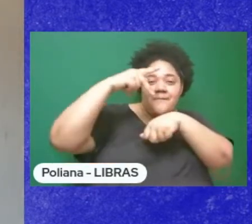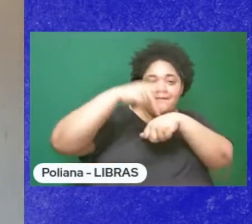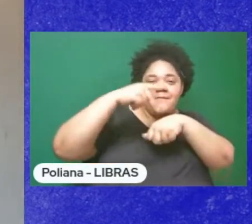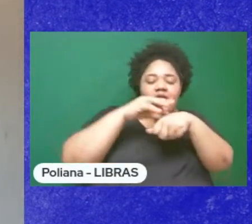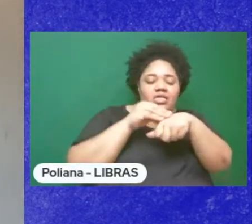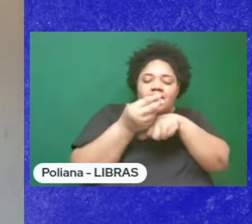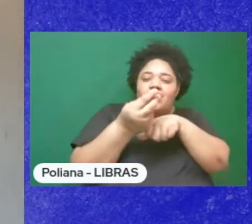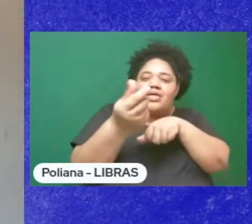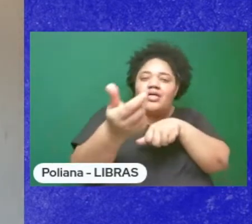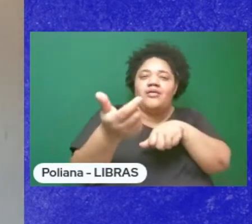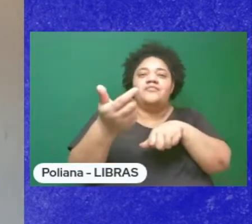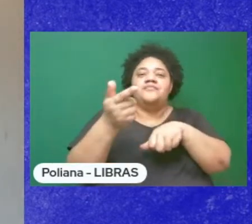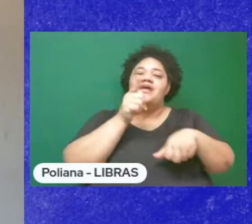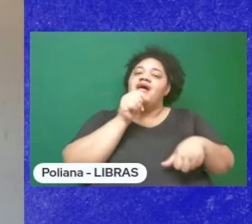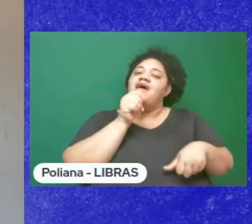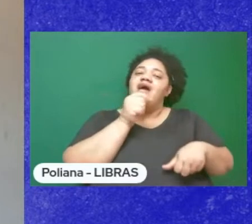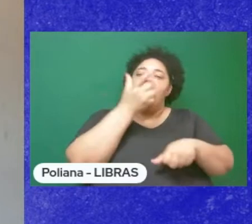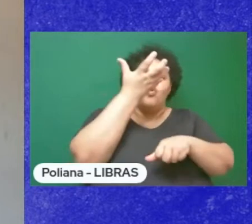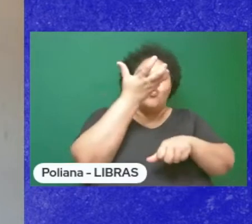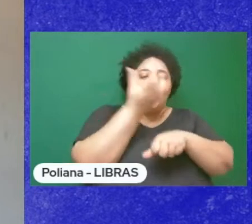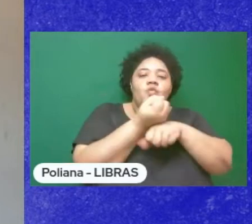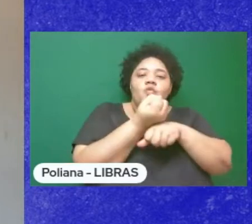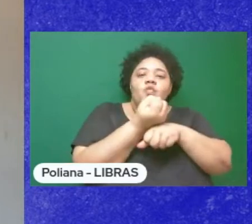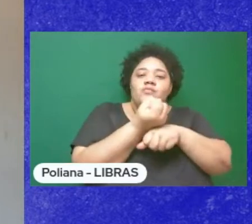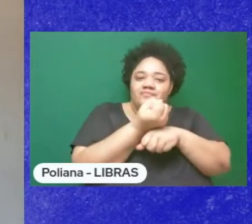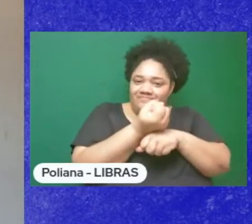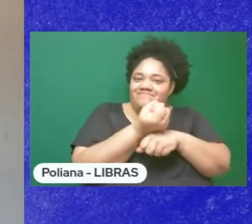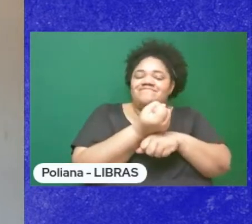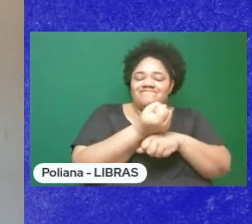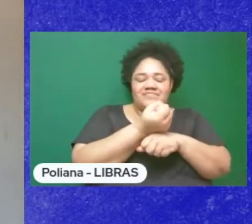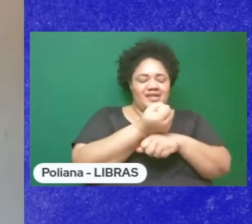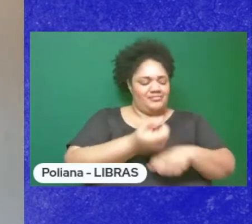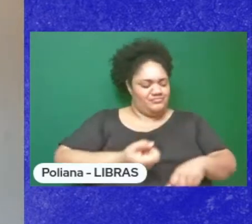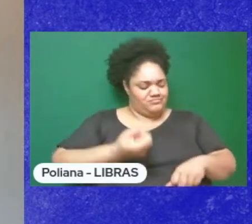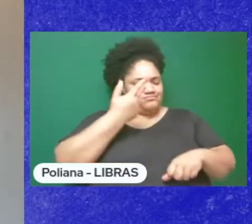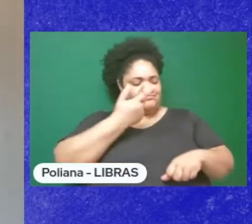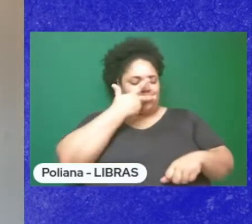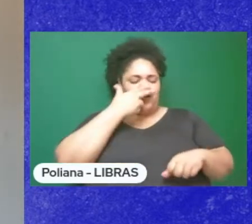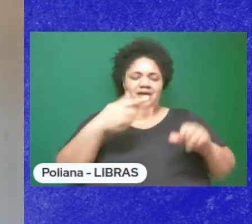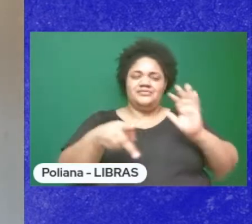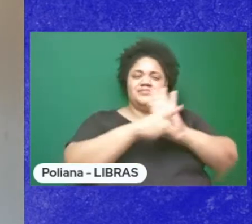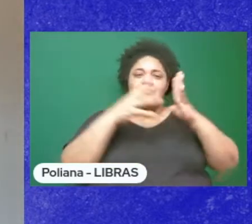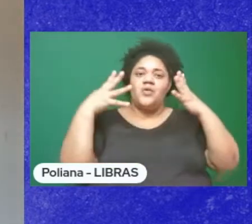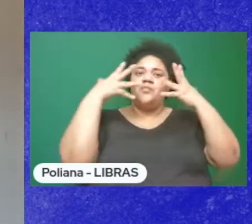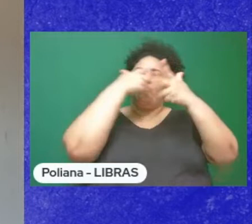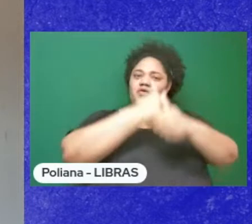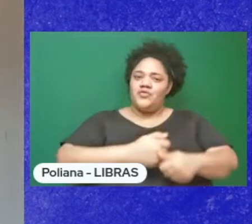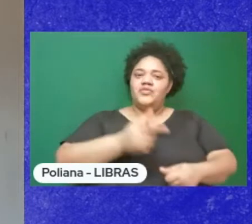você derrama água, elas tendem a absorver aquilo ali, a sugar. Parecem corais. É muito bonito, tem